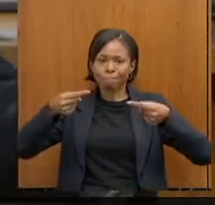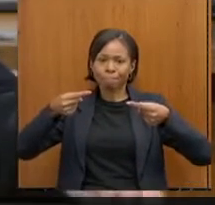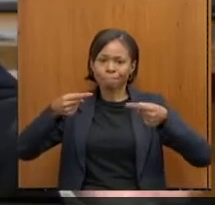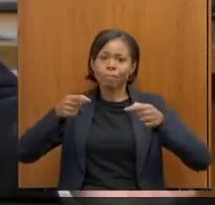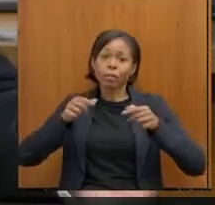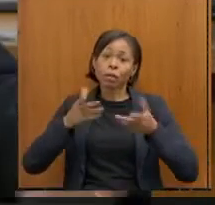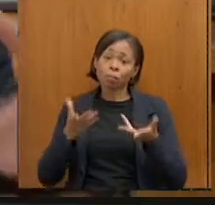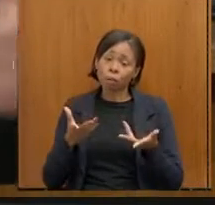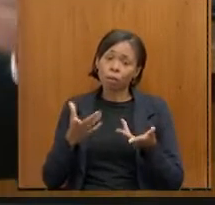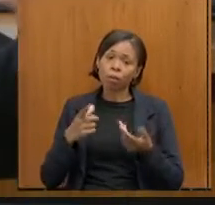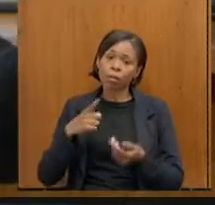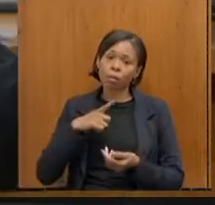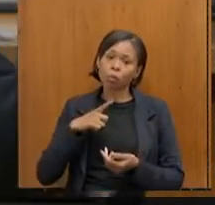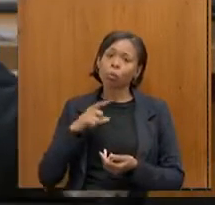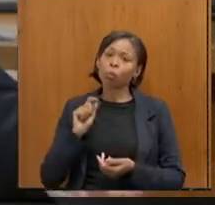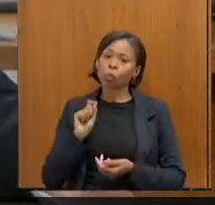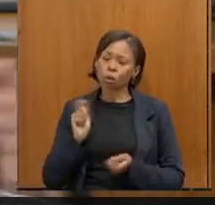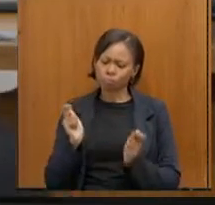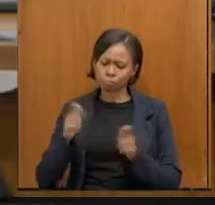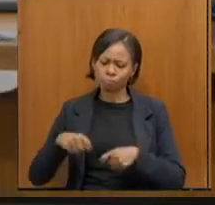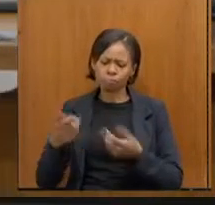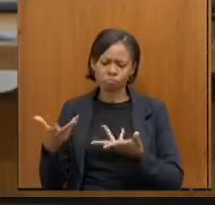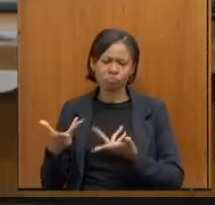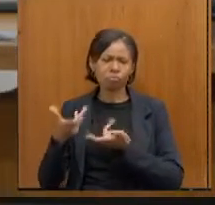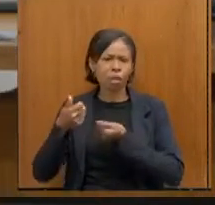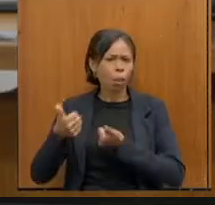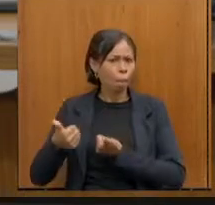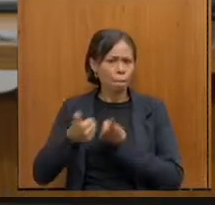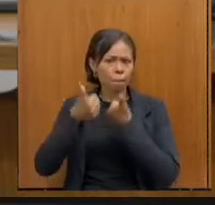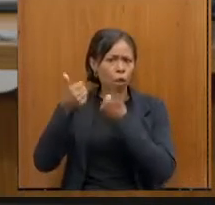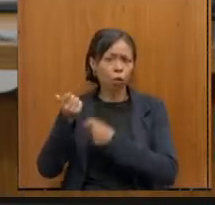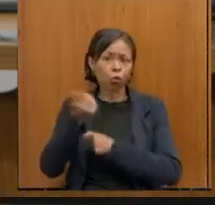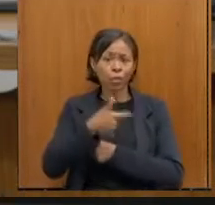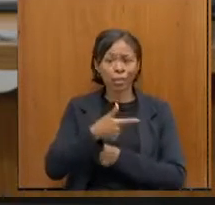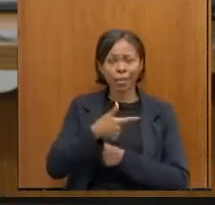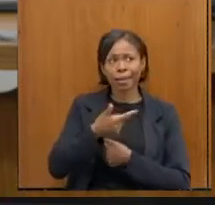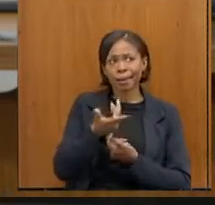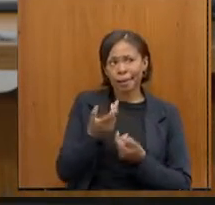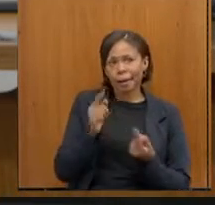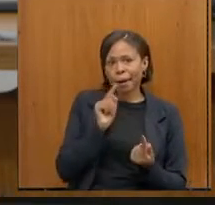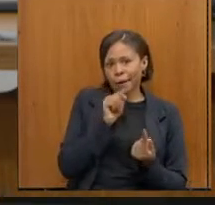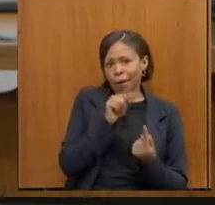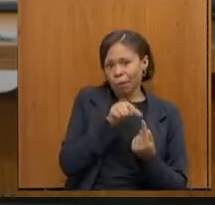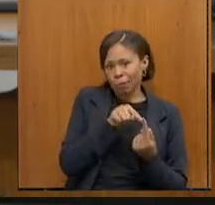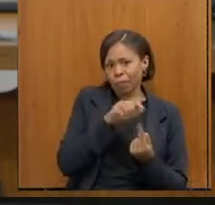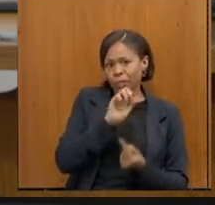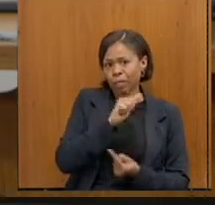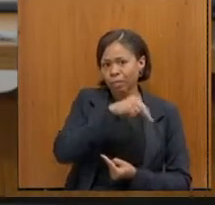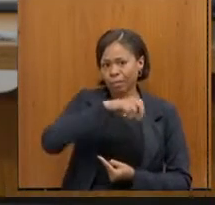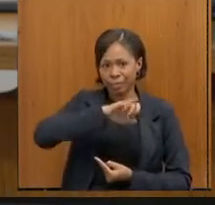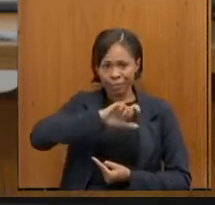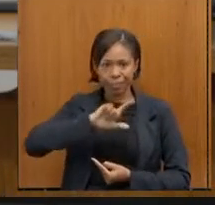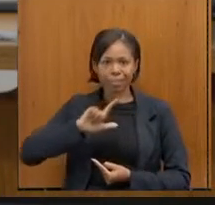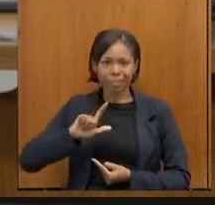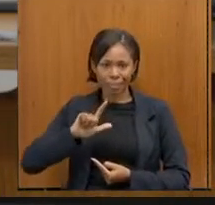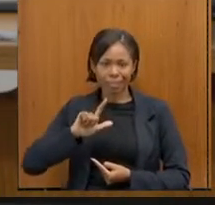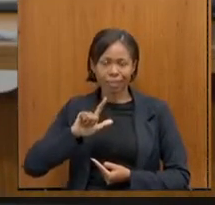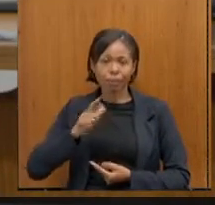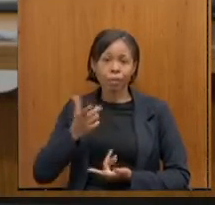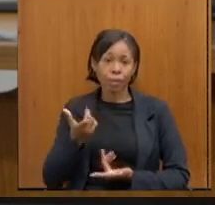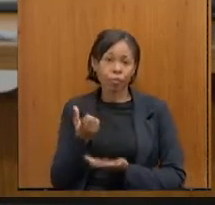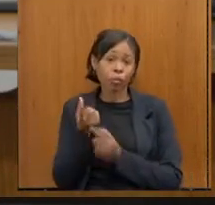em ter eficiência estamos a melhor do que a meta Daniel Inter tarifas menores sobre o desenvolvimento